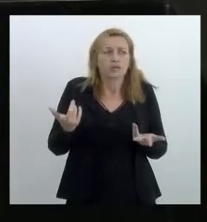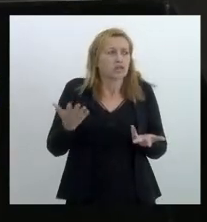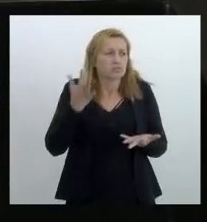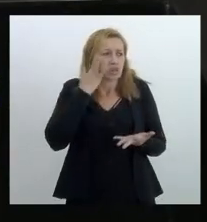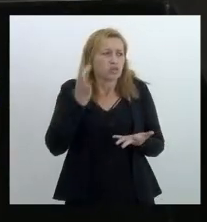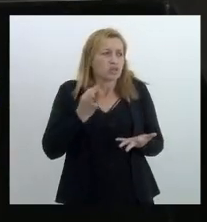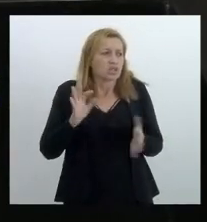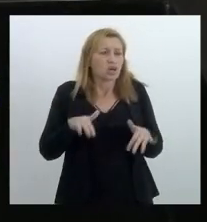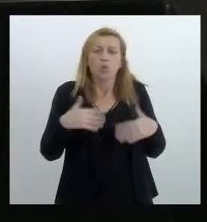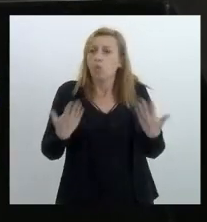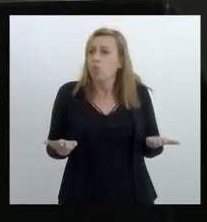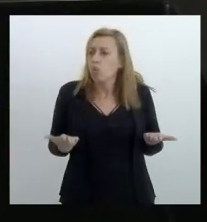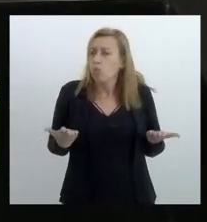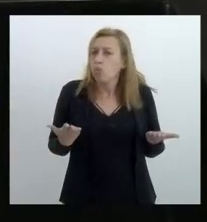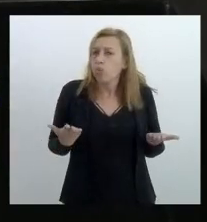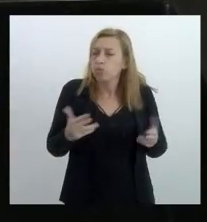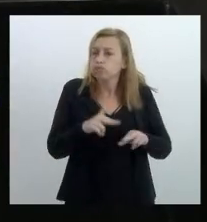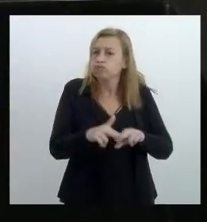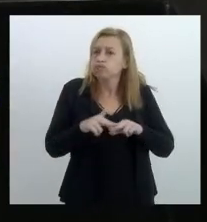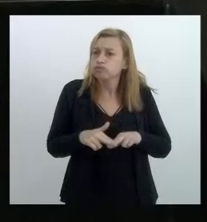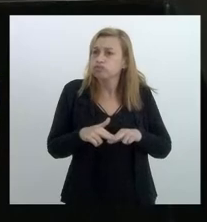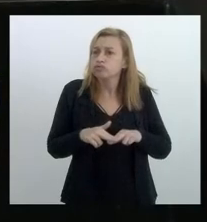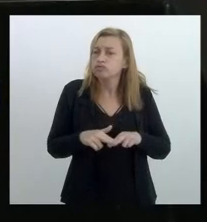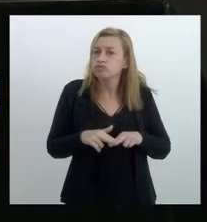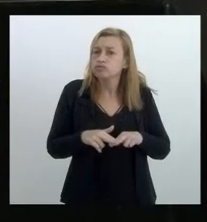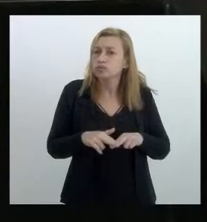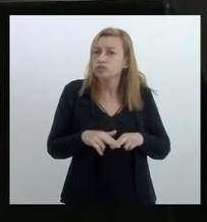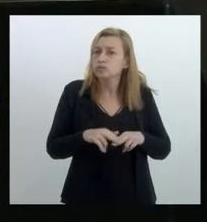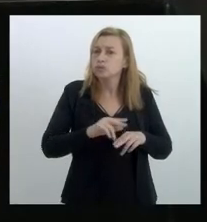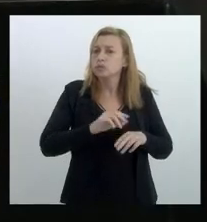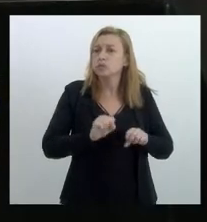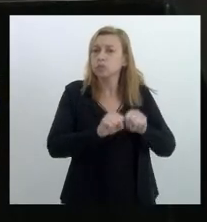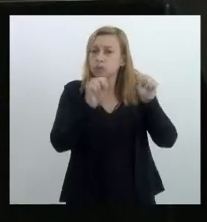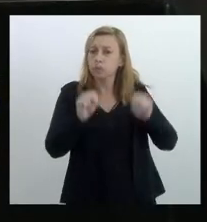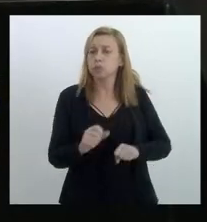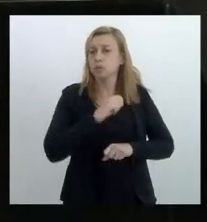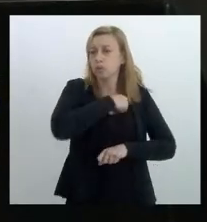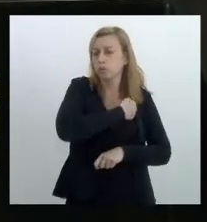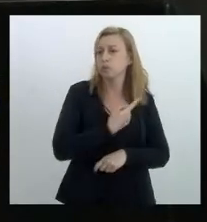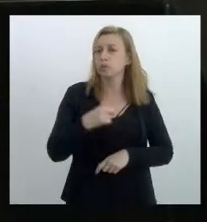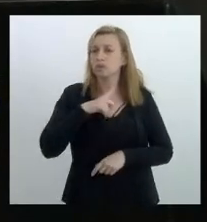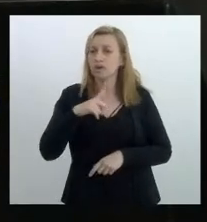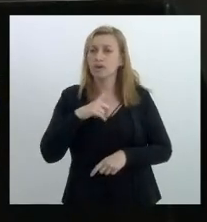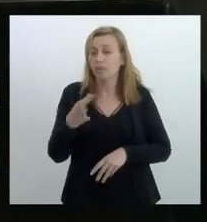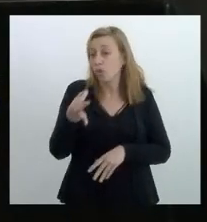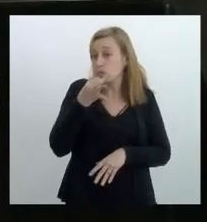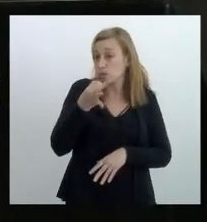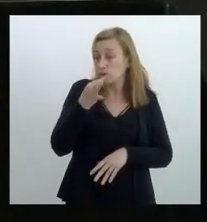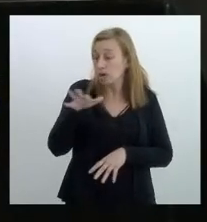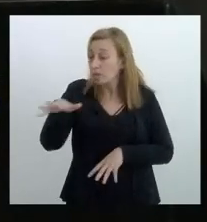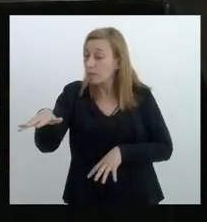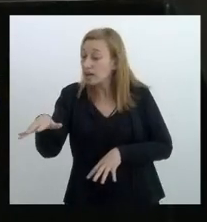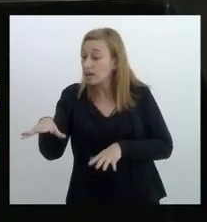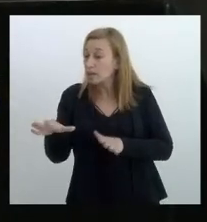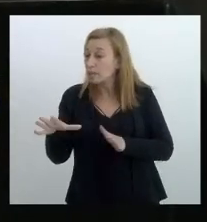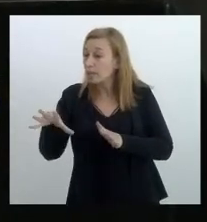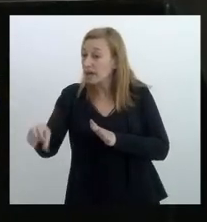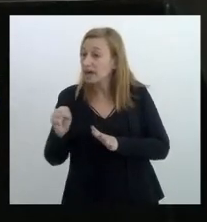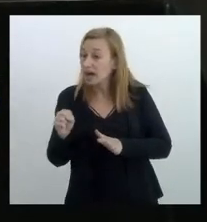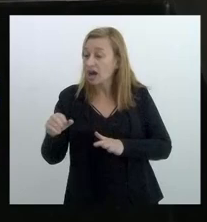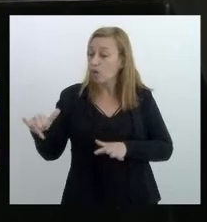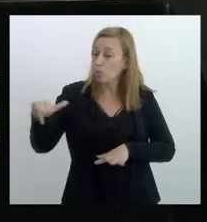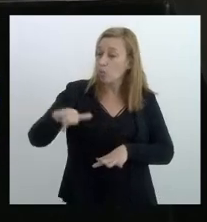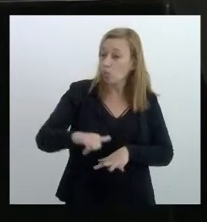que o regime de recuperação fiscal tem, que vai autorizar como argumento para a retirada desse jato